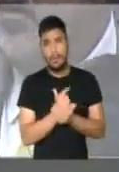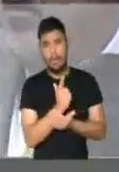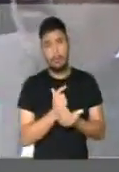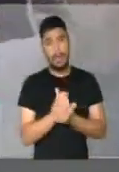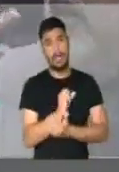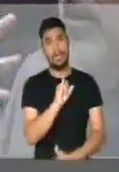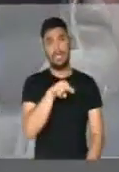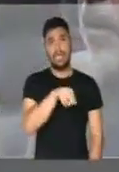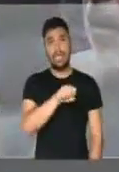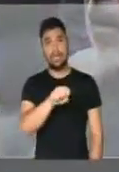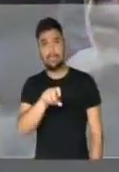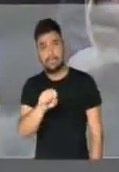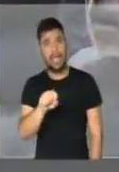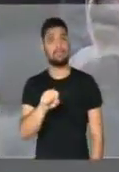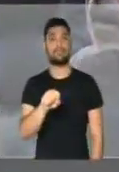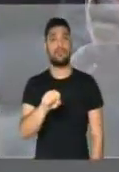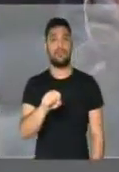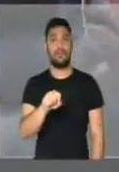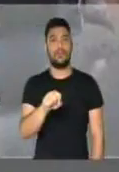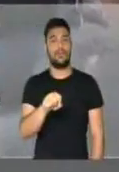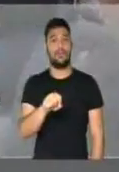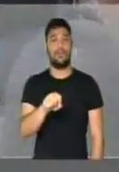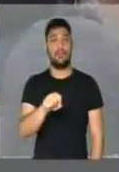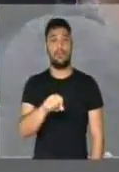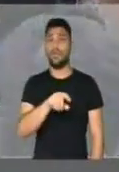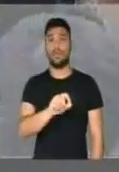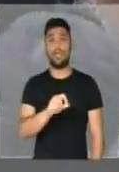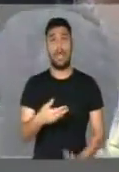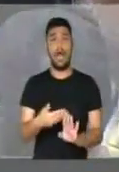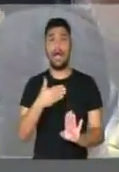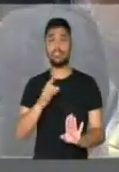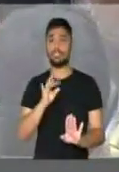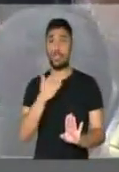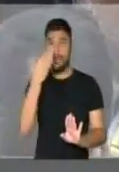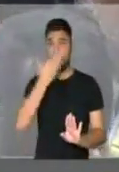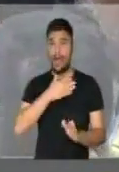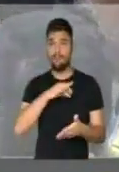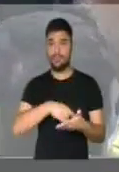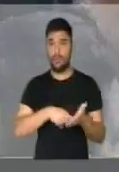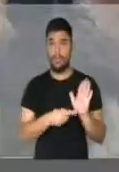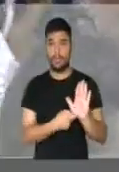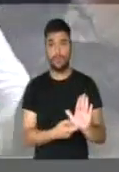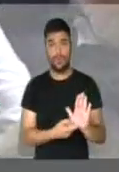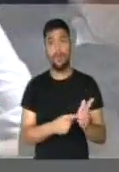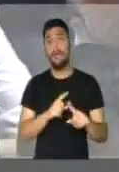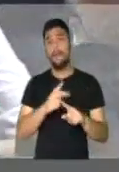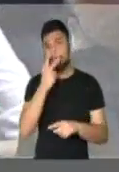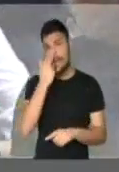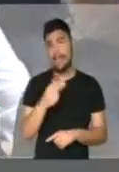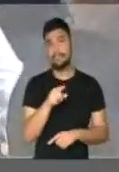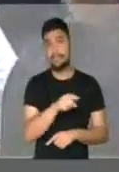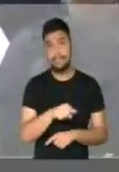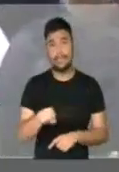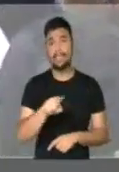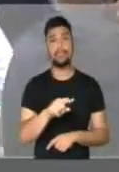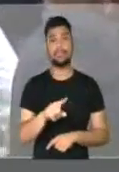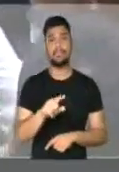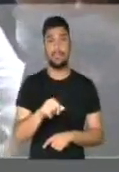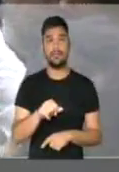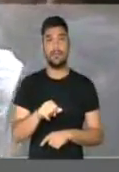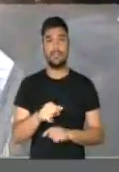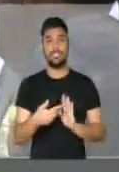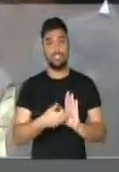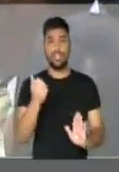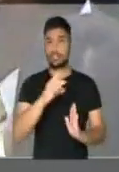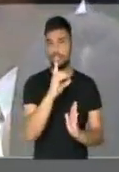daquilo que antes representava apenas a comprovação, é retirar os direitos de quem faz com que aqueles que vivem nos